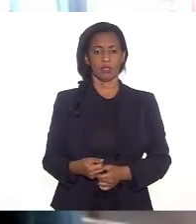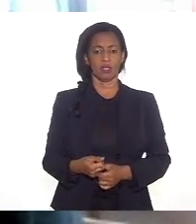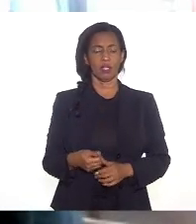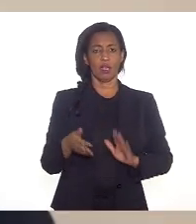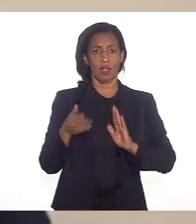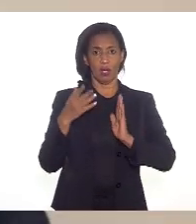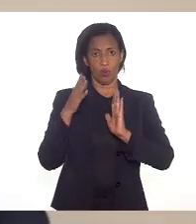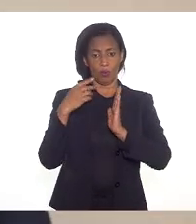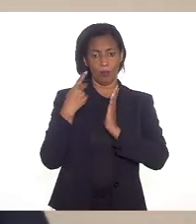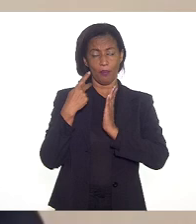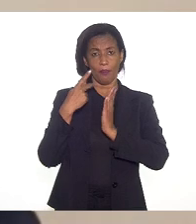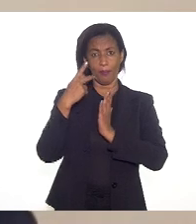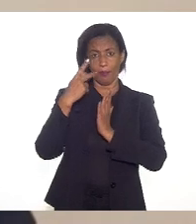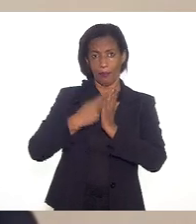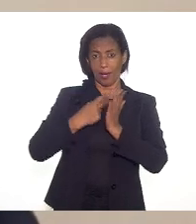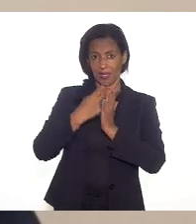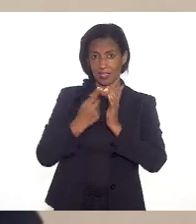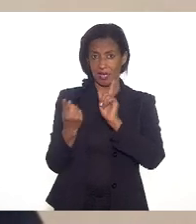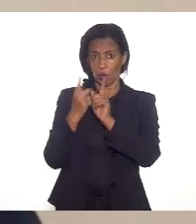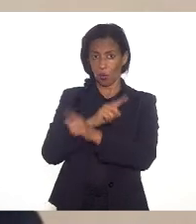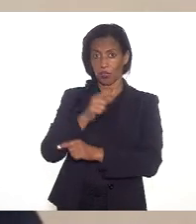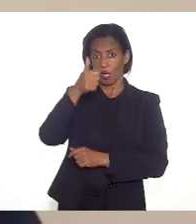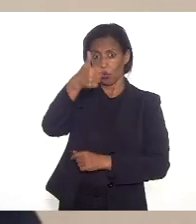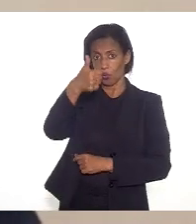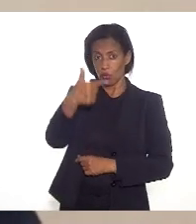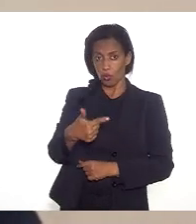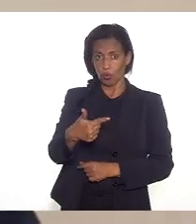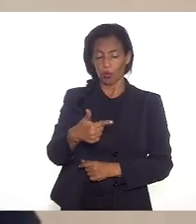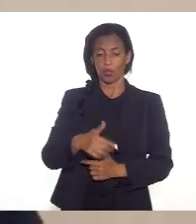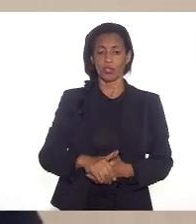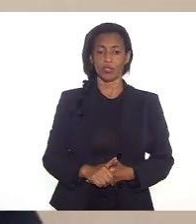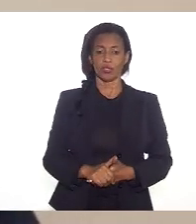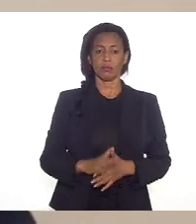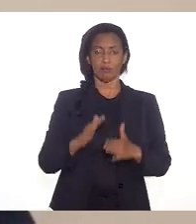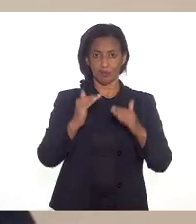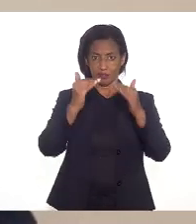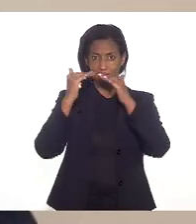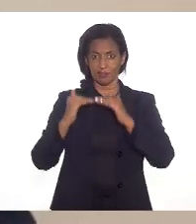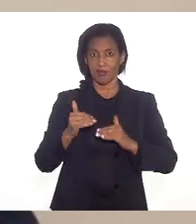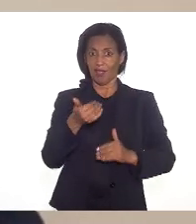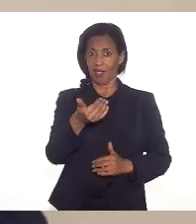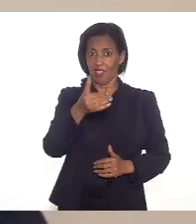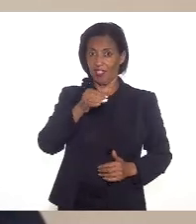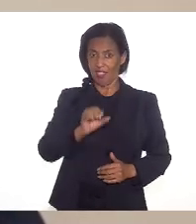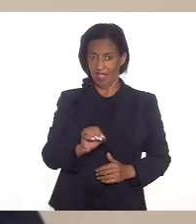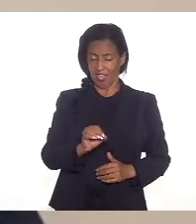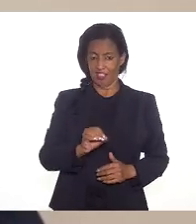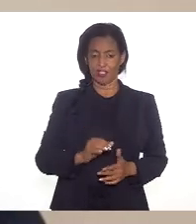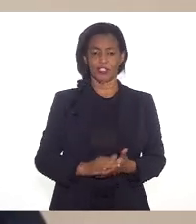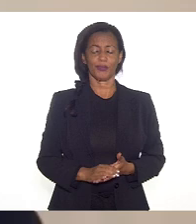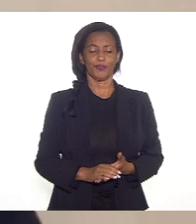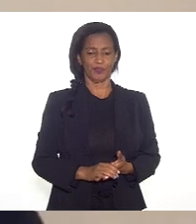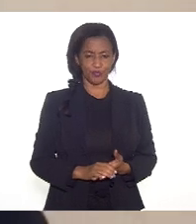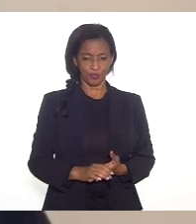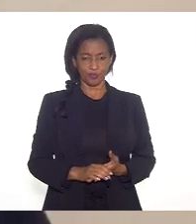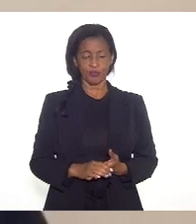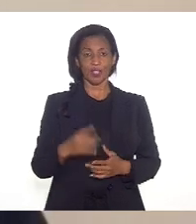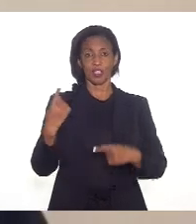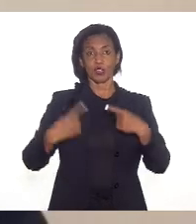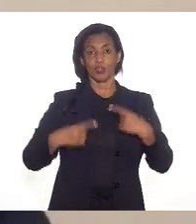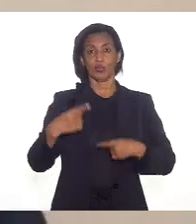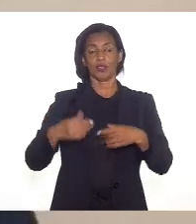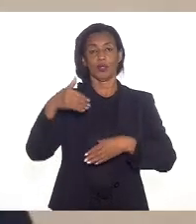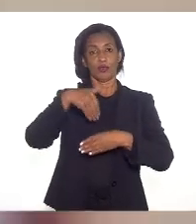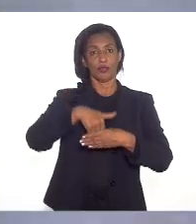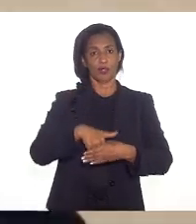parecer às emendas de plenário é contrário às emendas 1 e 2. Então, o 10, chama os trabalhos à ordem. Okay. Votamos novamente em discussão e